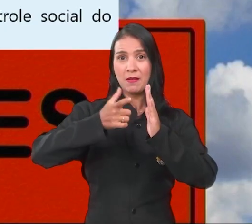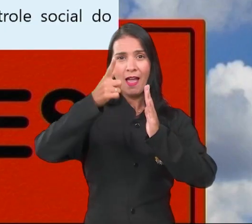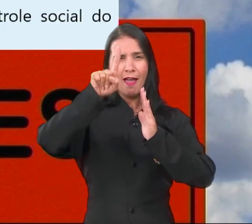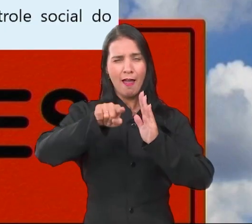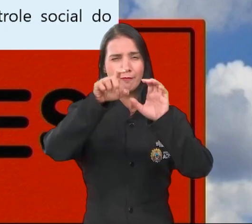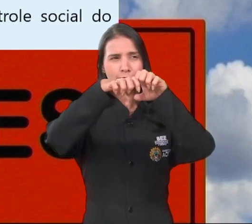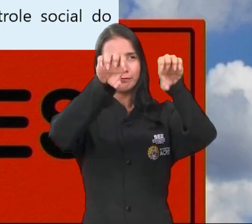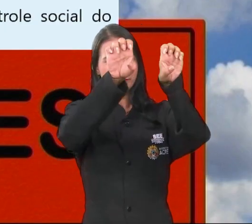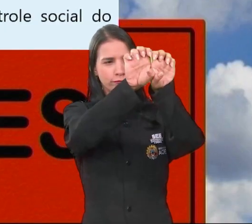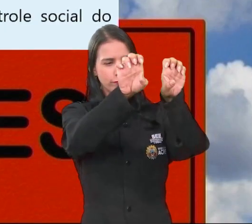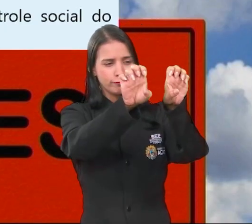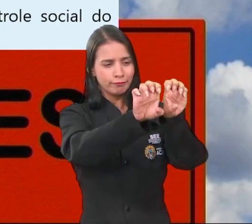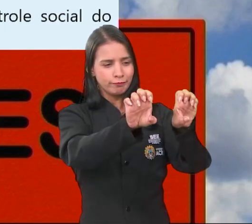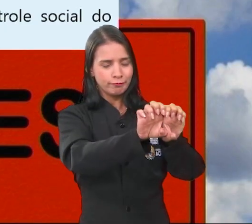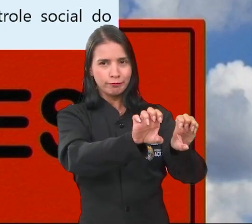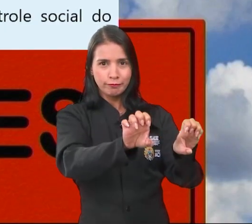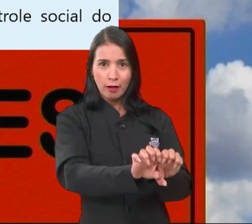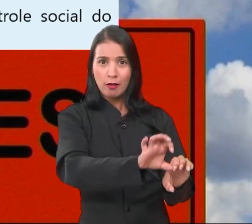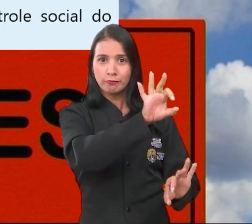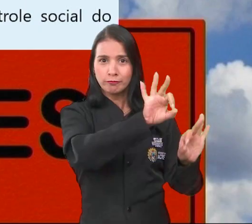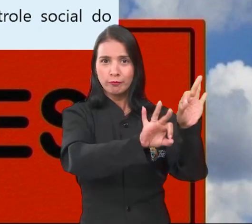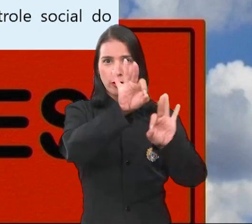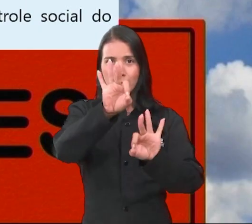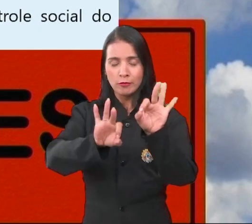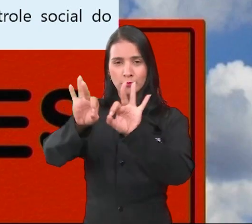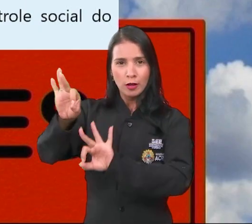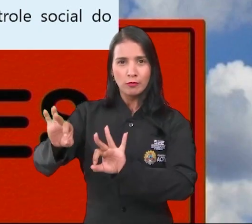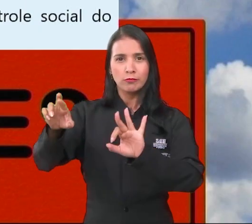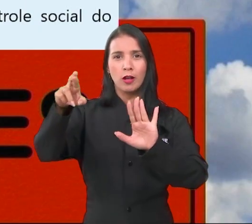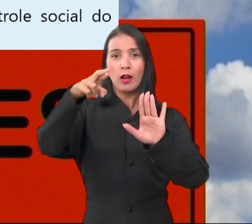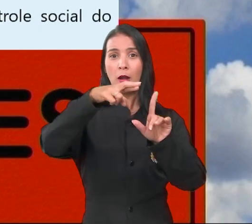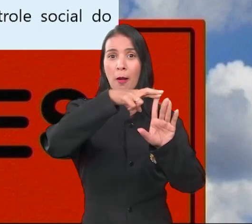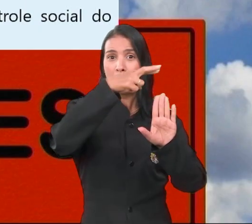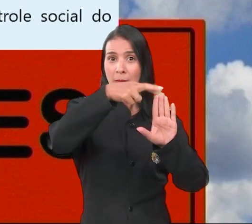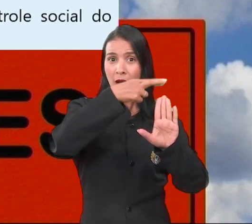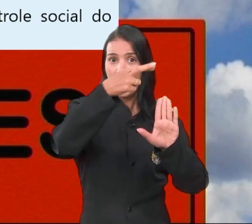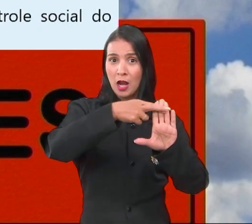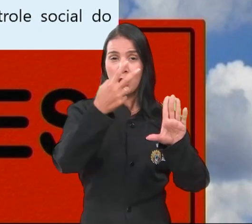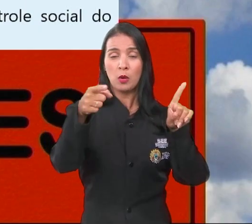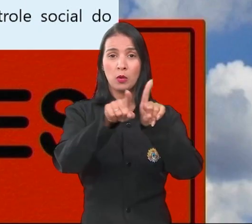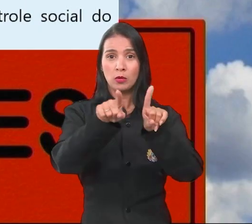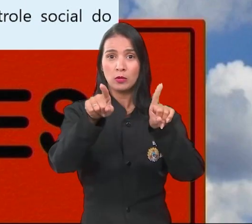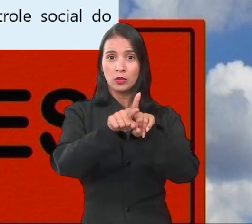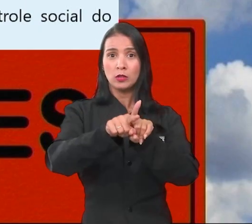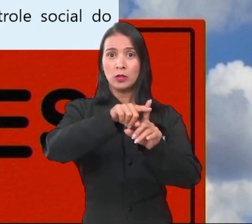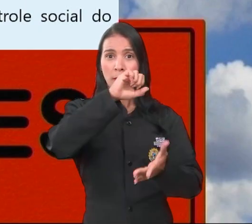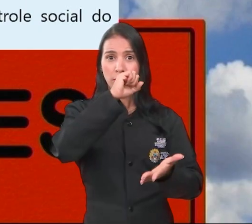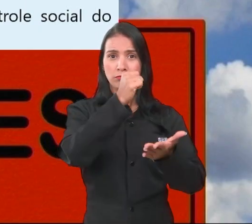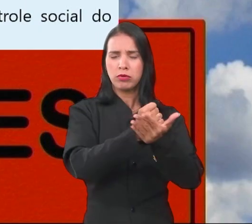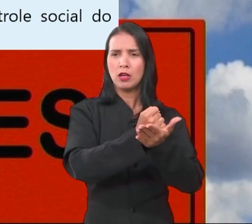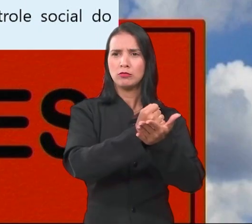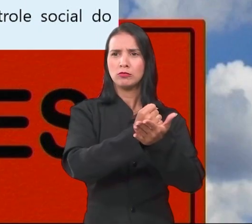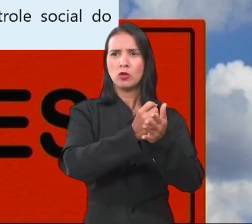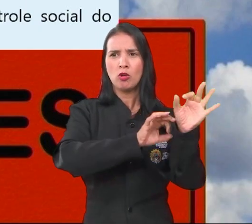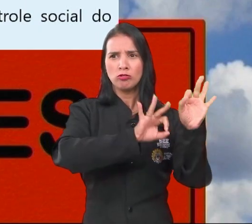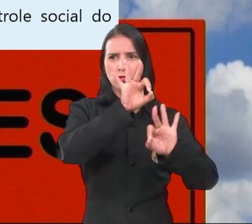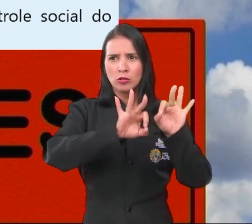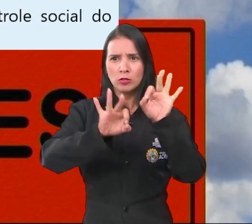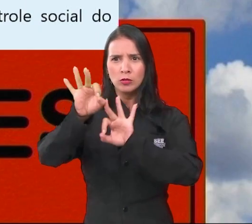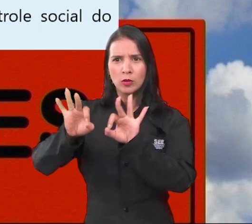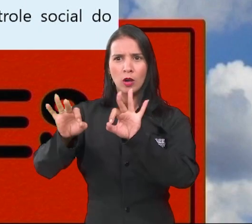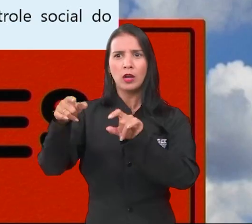que organizam, regulamentam e mediam a participação dos cidadãos na vida pública e é mais